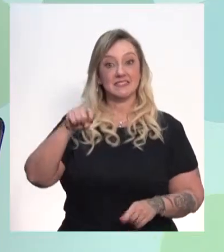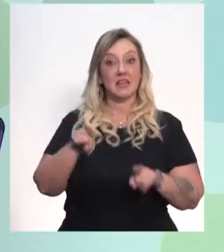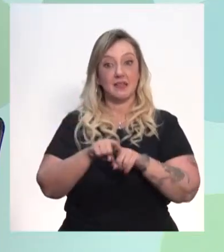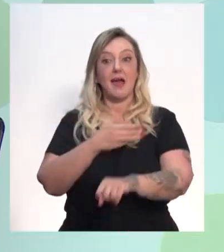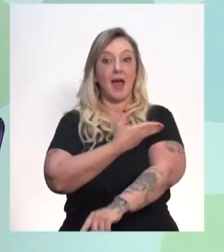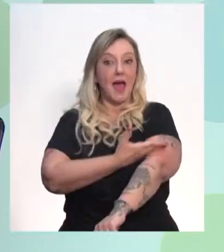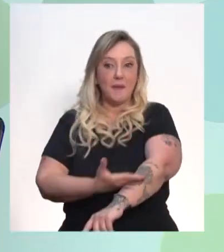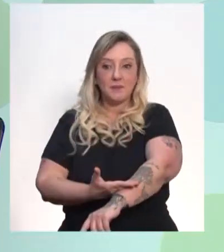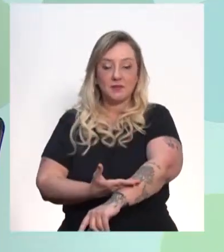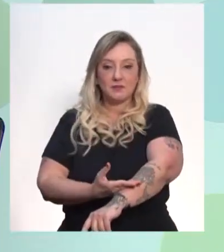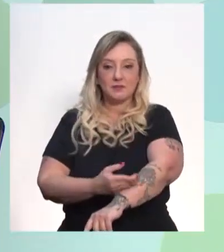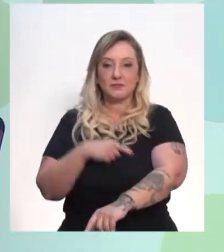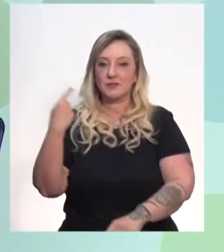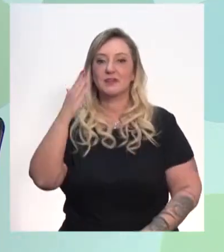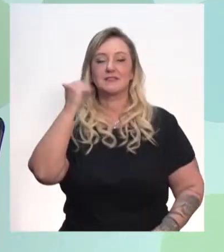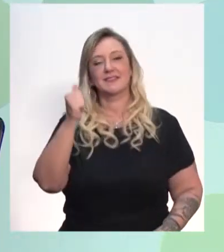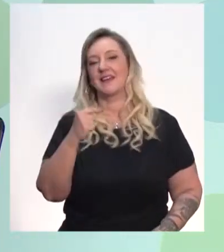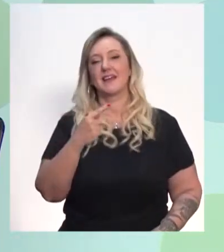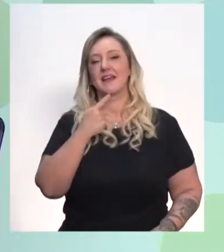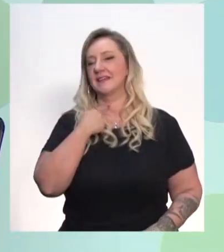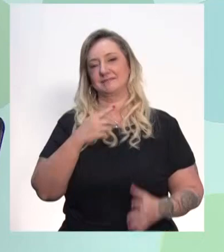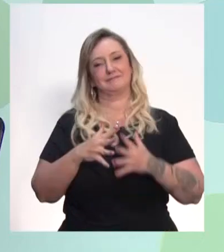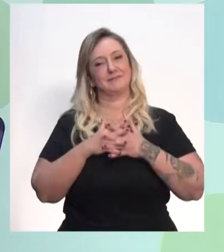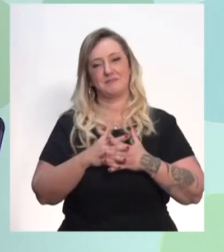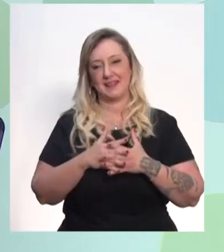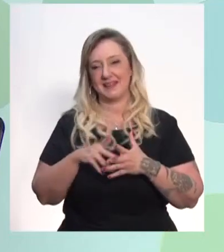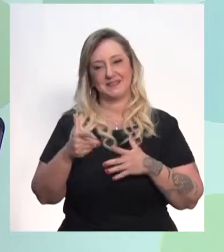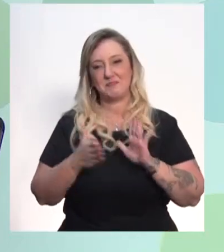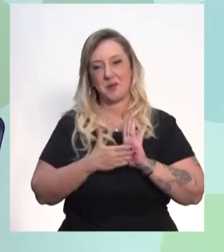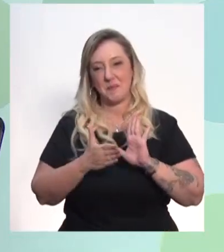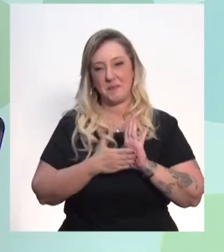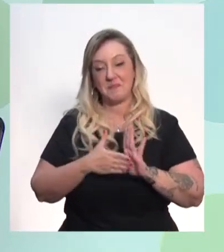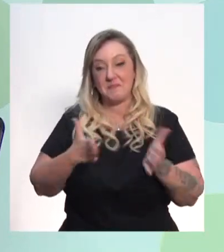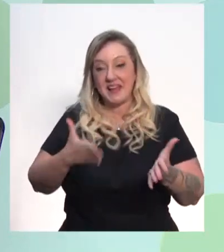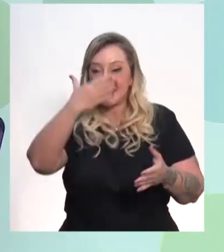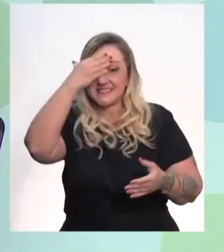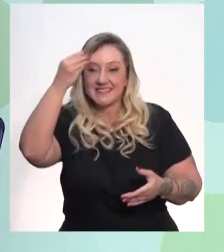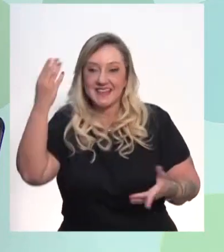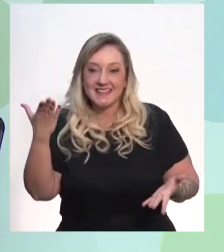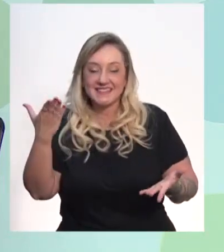Coloque o e-mail das pessoas que vão entrar no grupo.